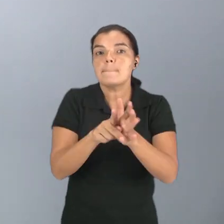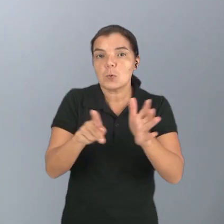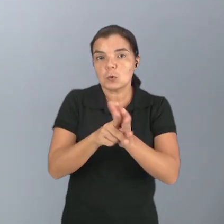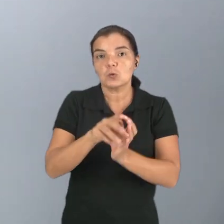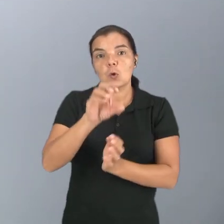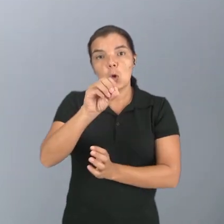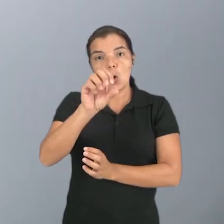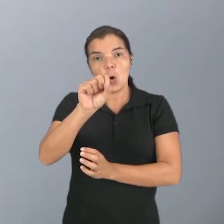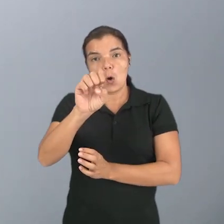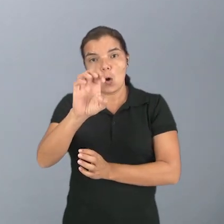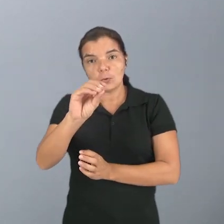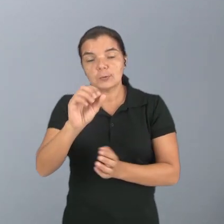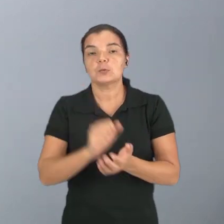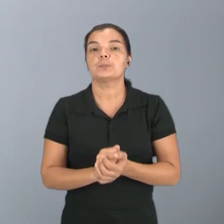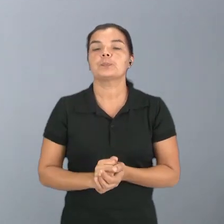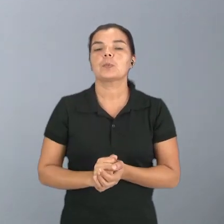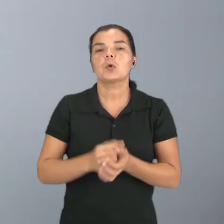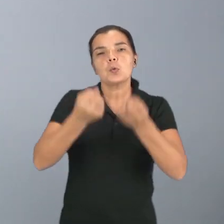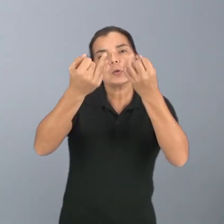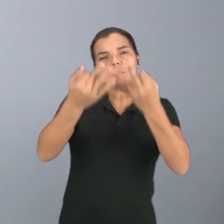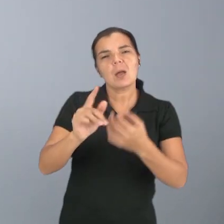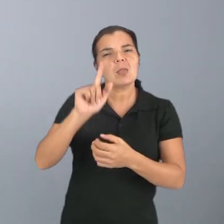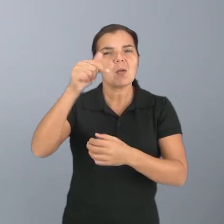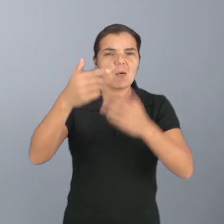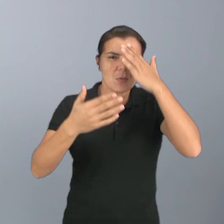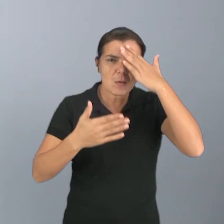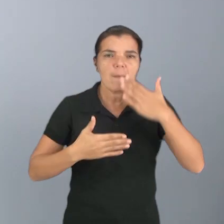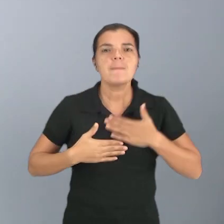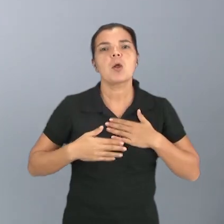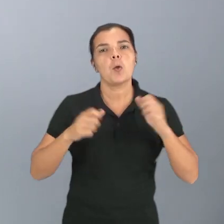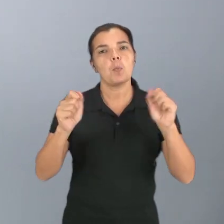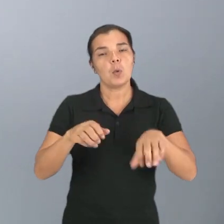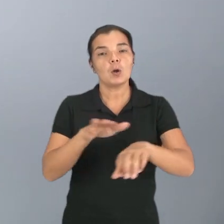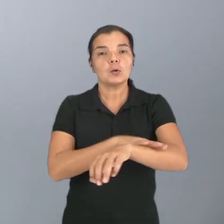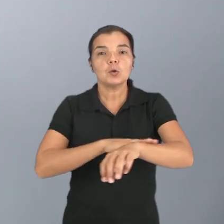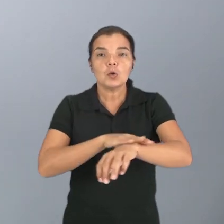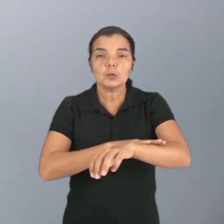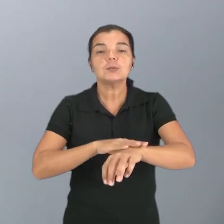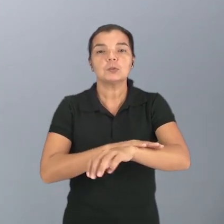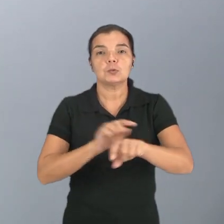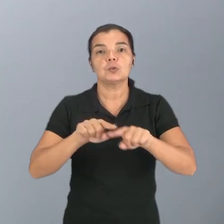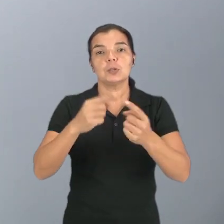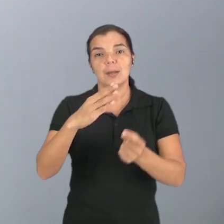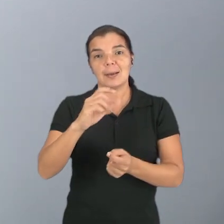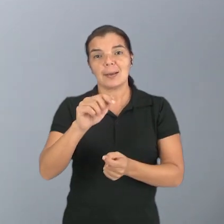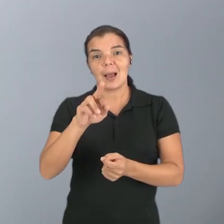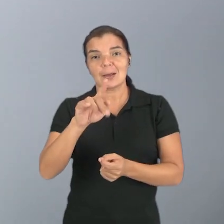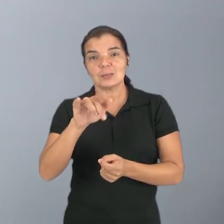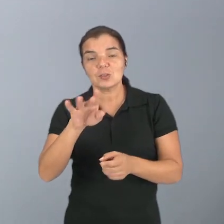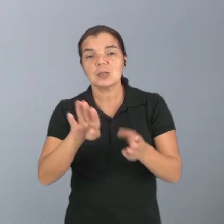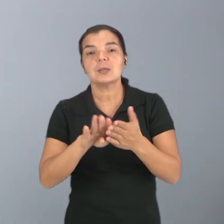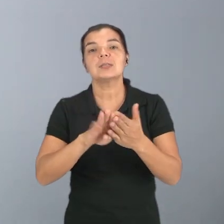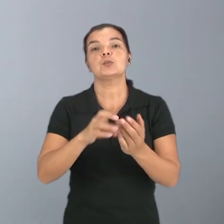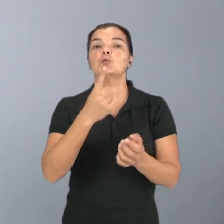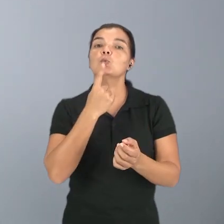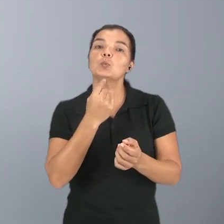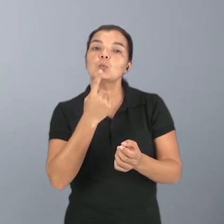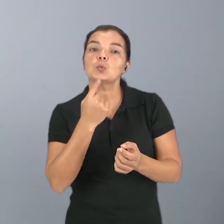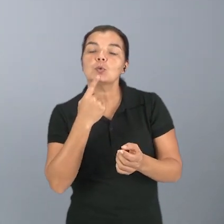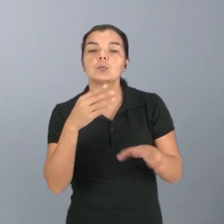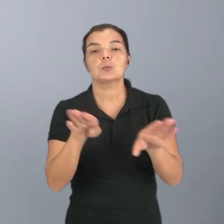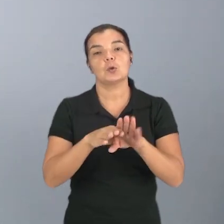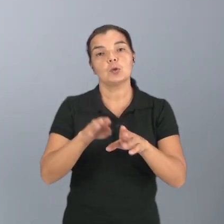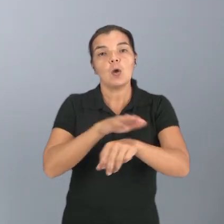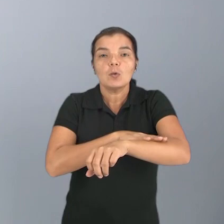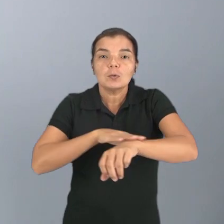tecido ósseo. Quando eu falo de outras partes do meu corpo, eu posso ter o tecido cartilaginoso, posso ter o tecido sanguíneo,